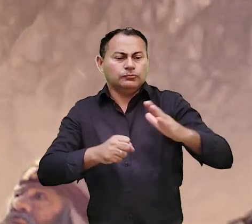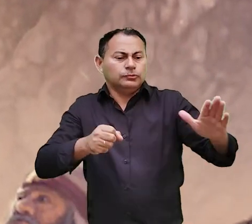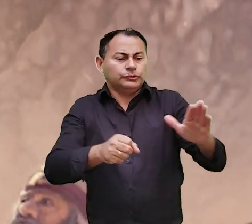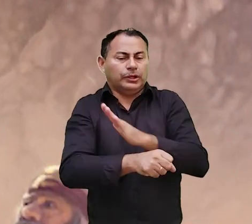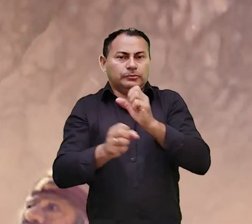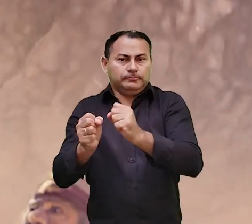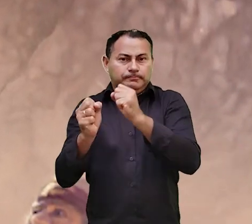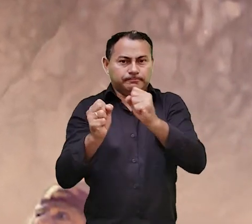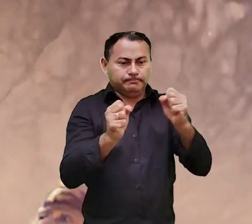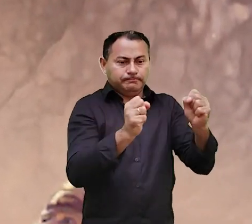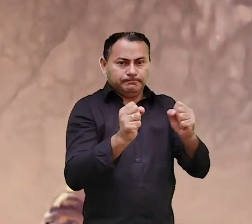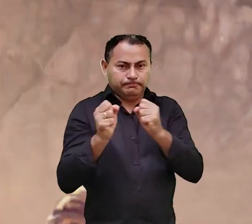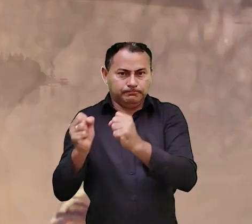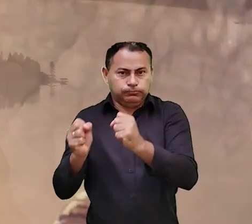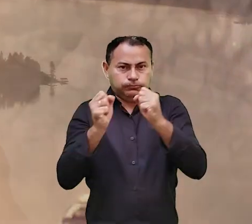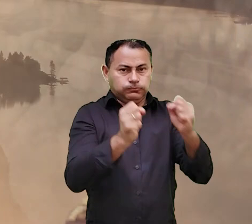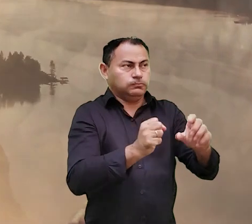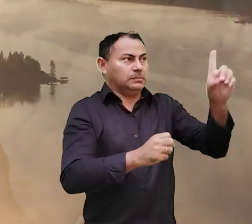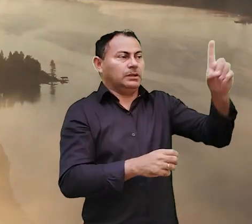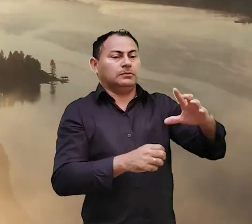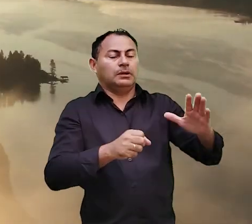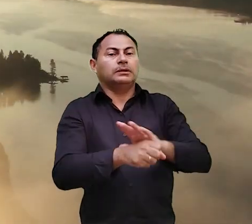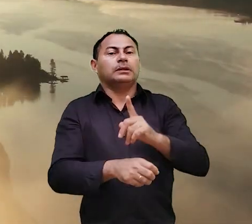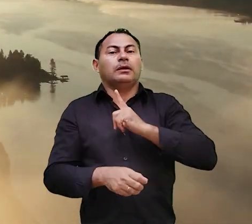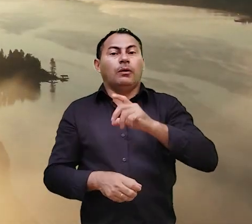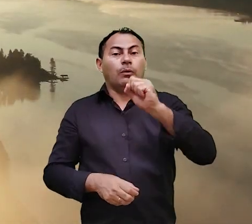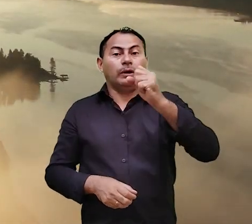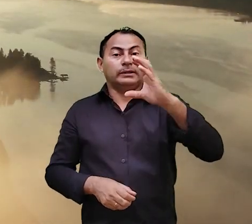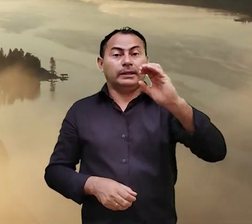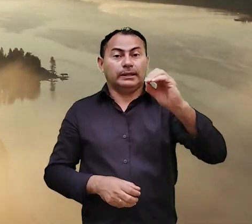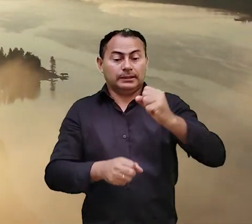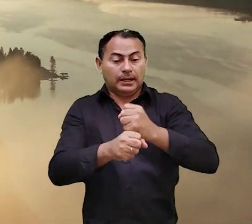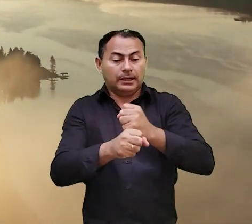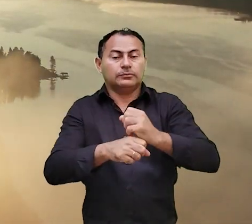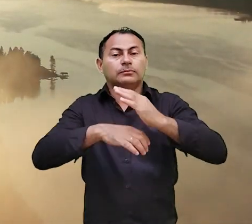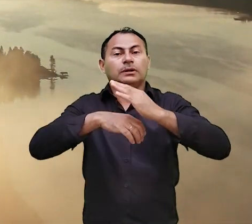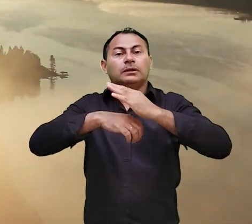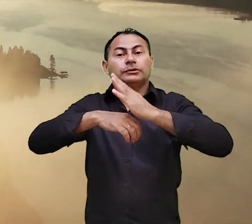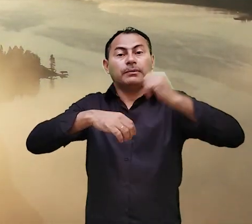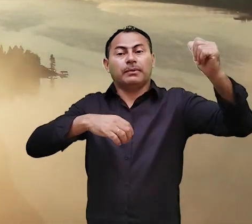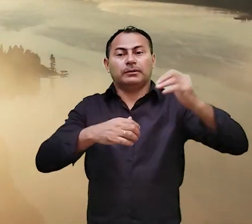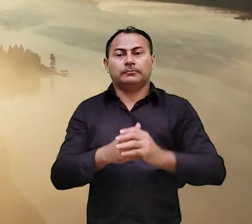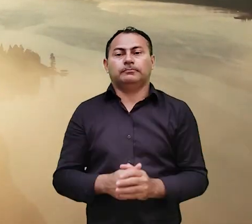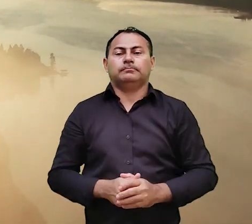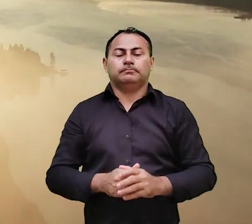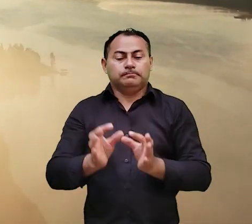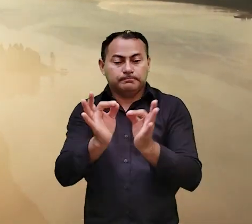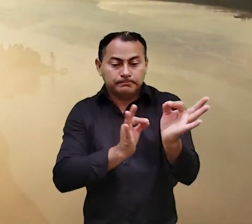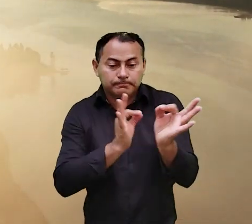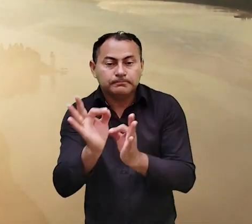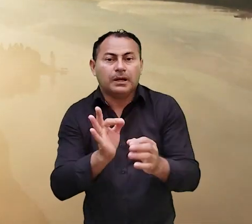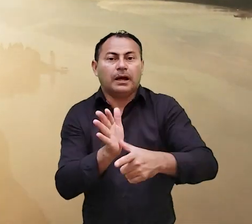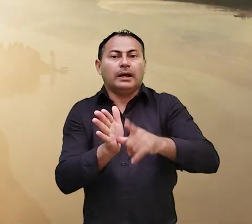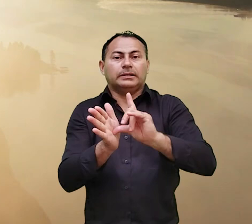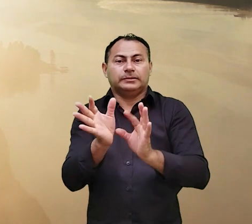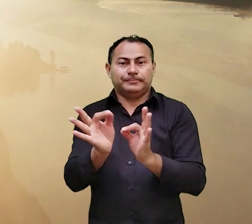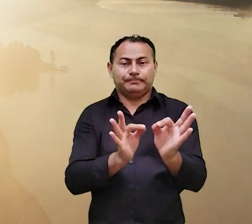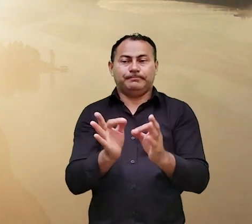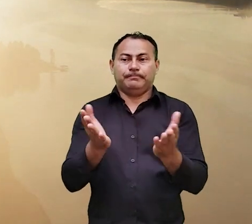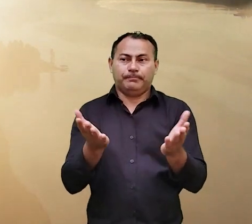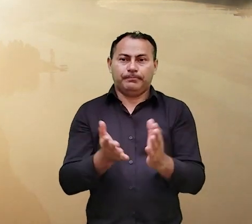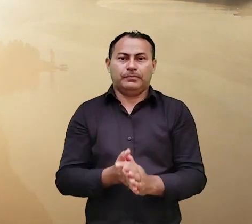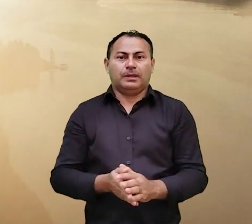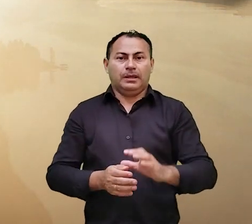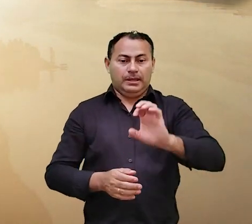ide foram tão cheios do poder de Deus porque tinham sido precedidos de 80 anos de um chamado, uma